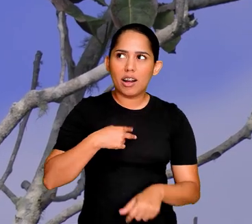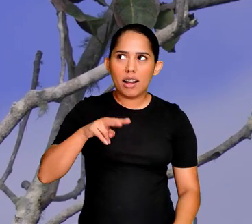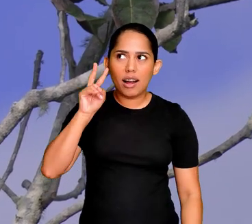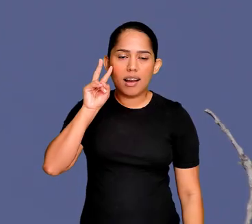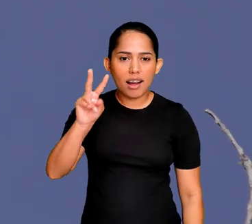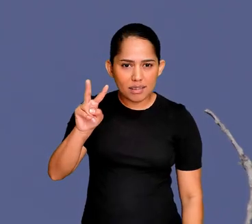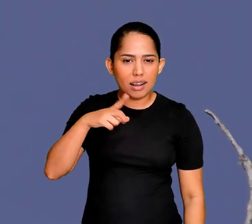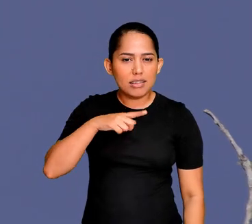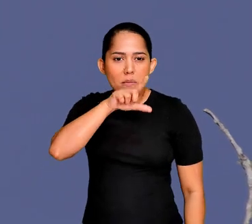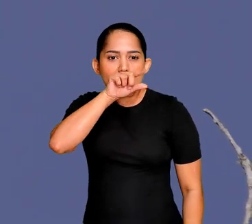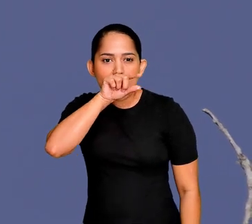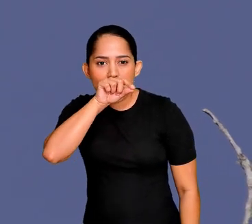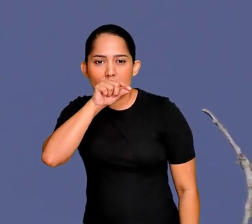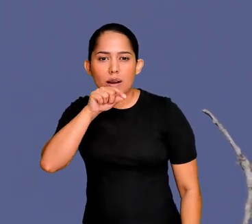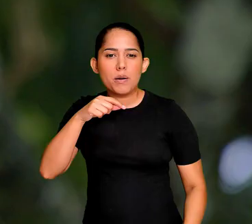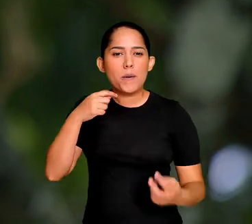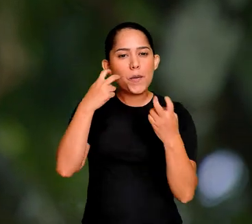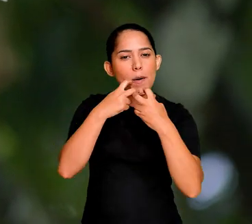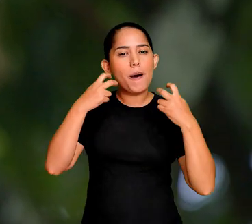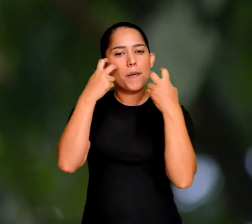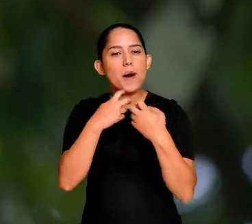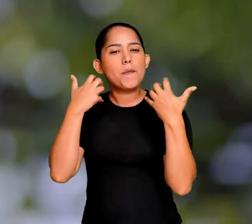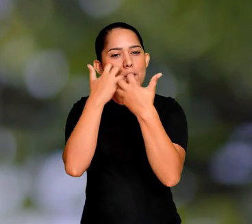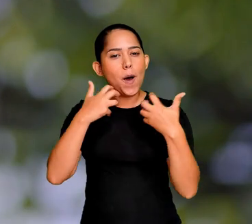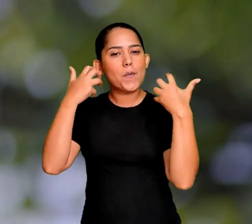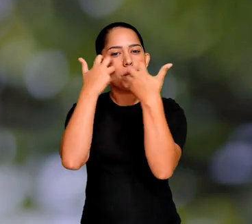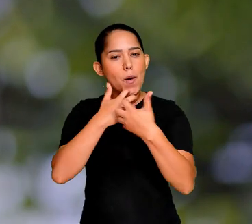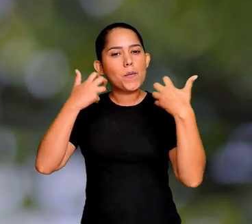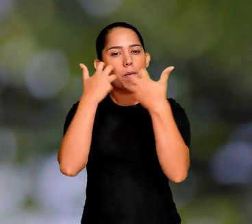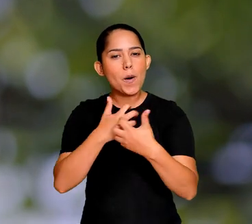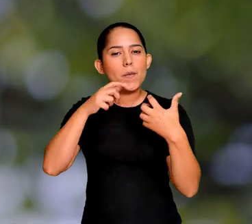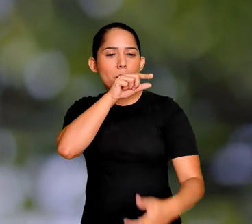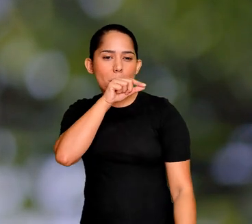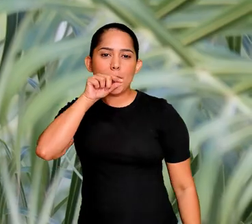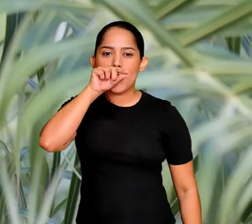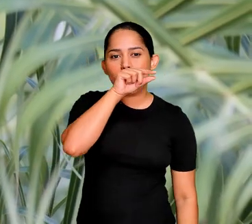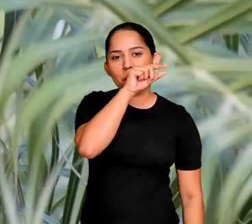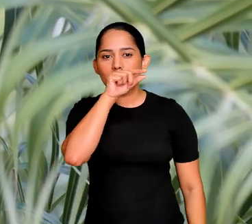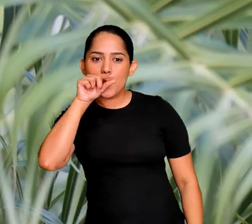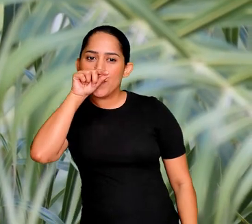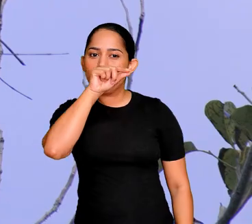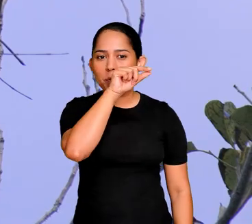cantoria de muitas aves, de muitos animais que ainda habitam as nossas matas.